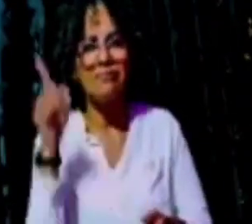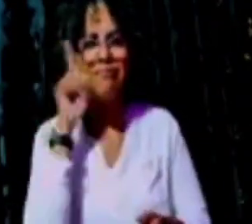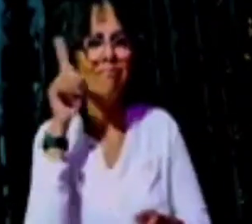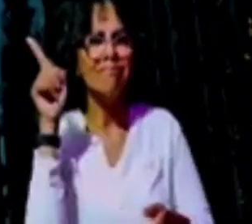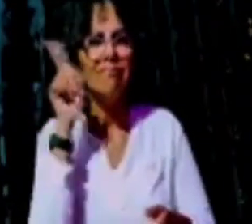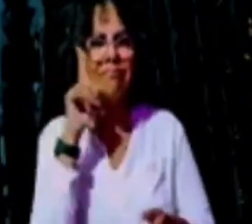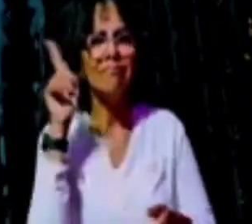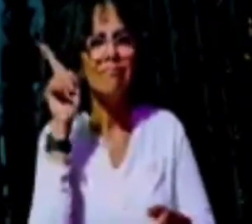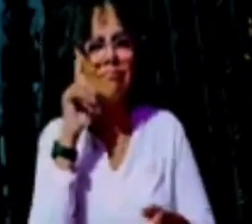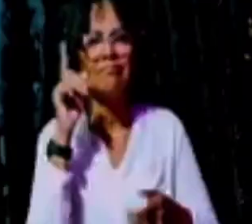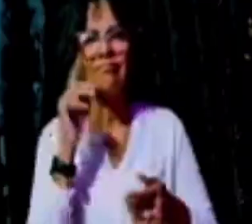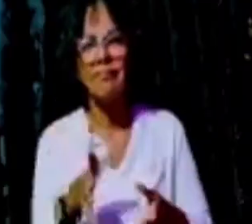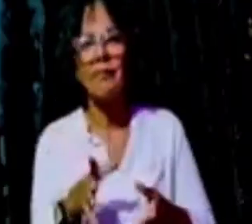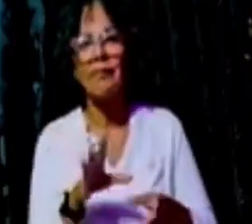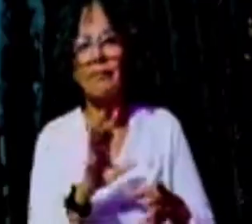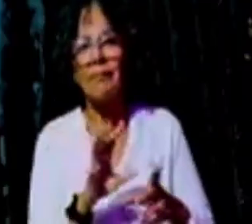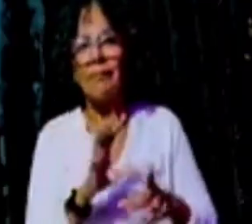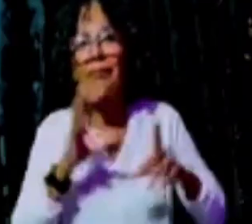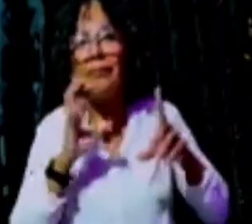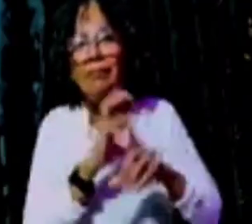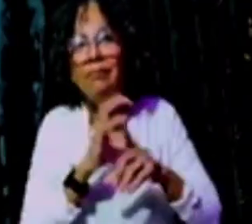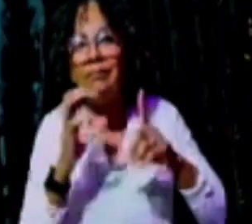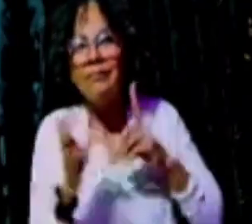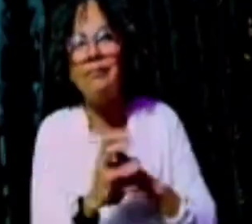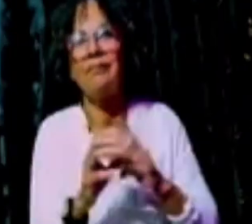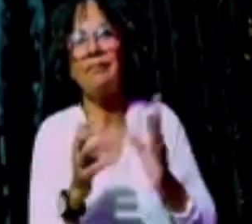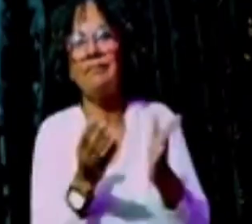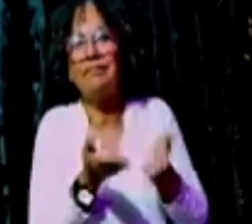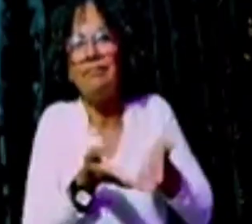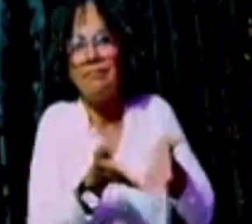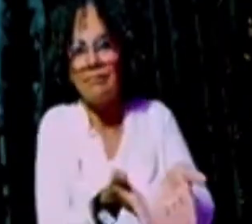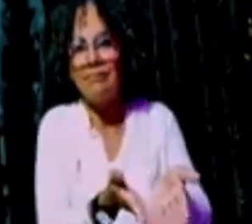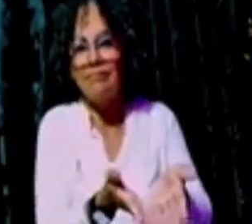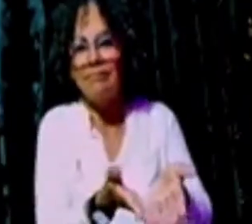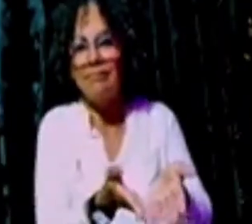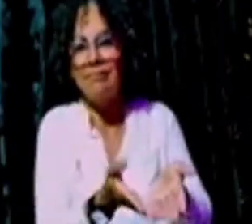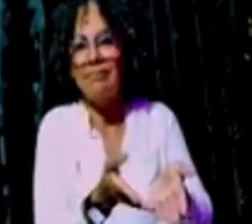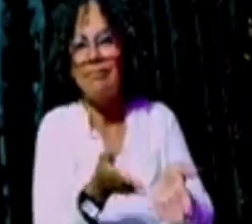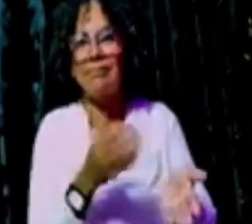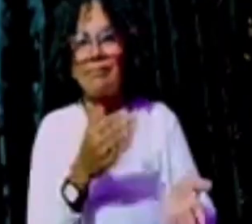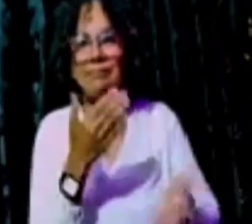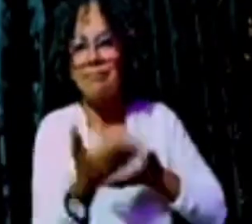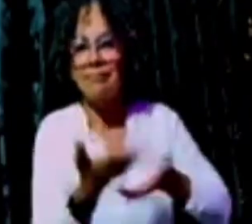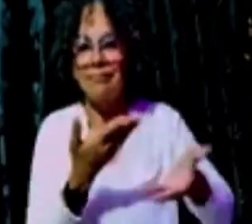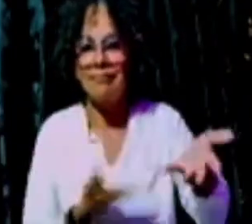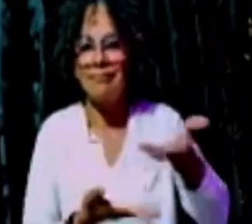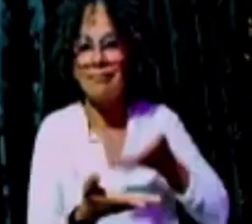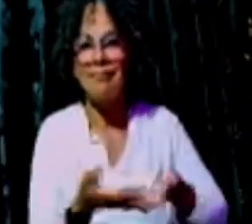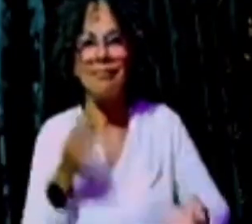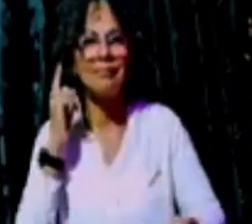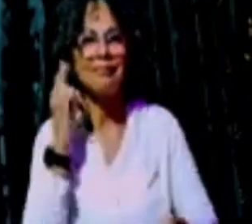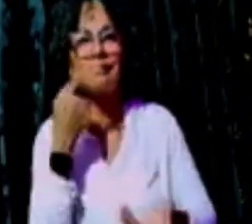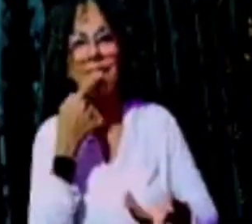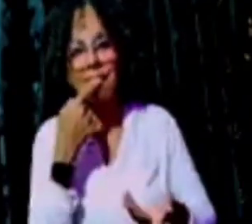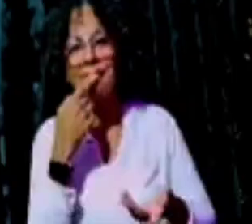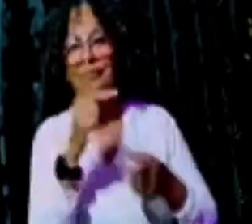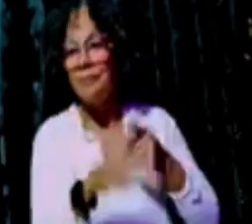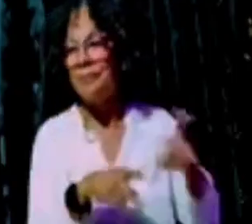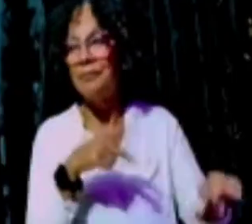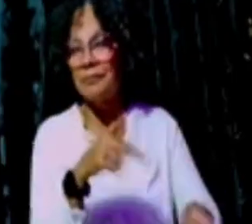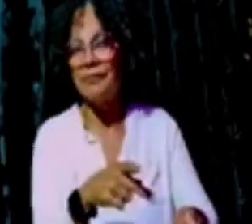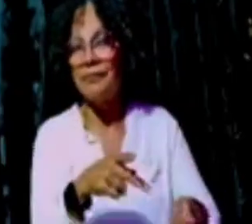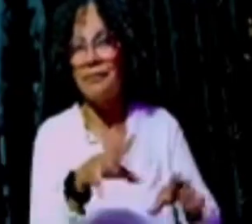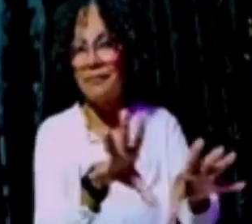eles, né? Então, a comunidade surda, ela abarca todos aqueles que se relacionam com o surdo. E é um povo. E que a gente